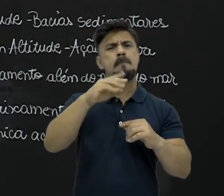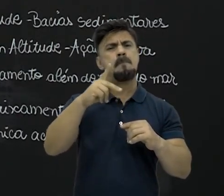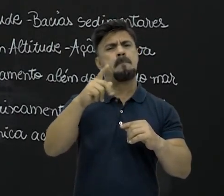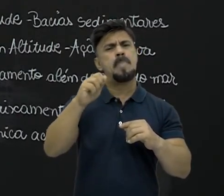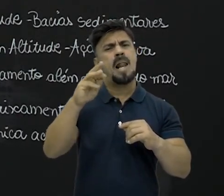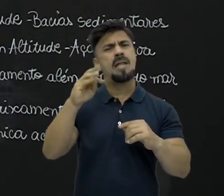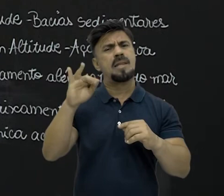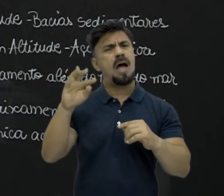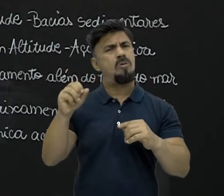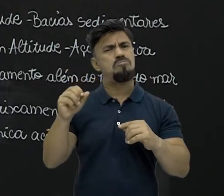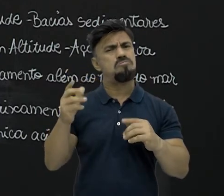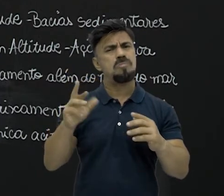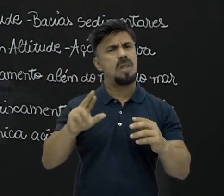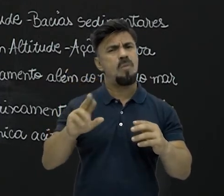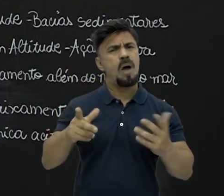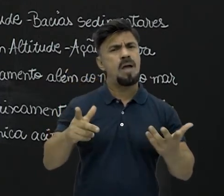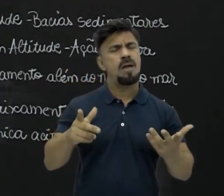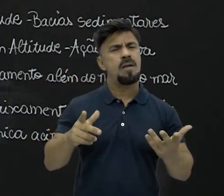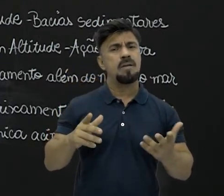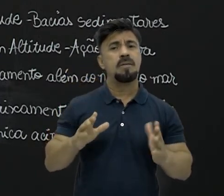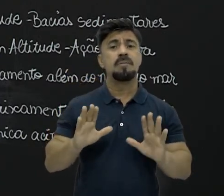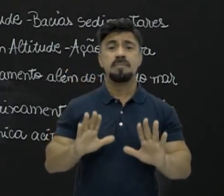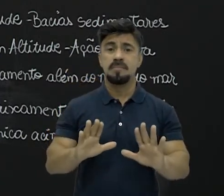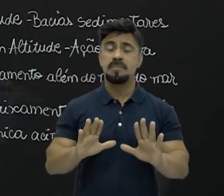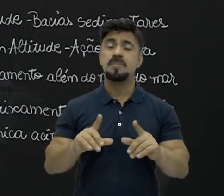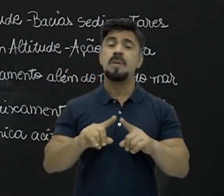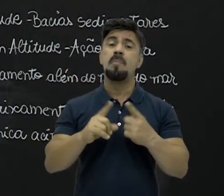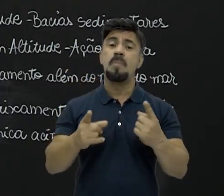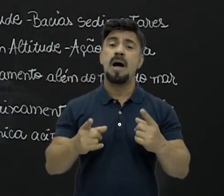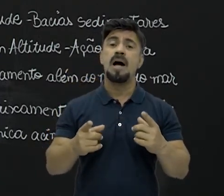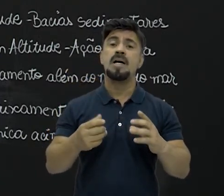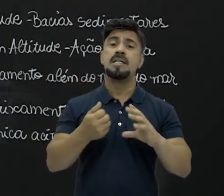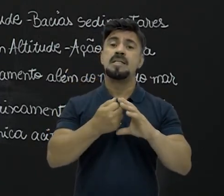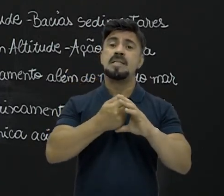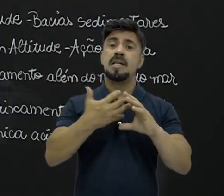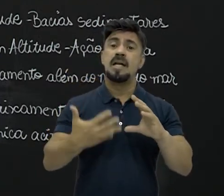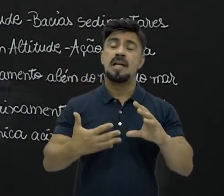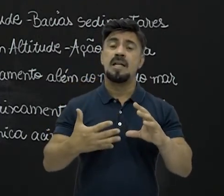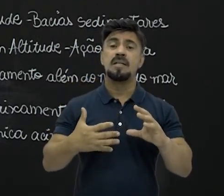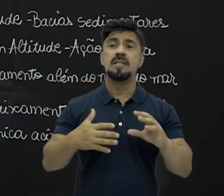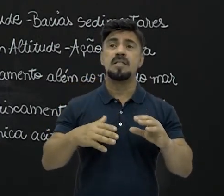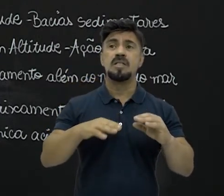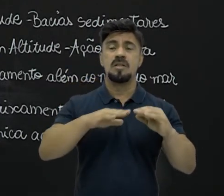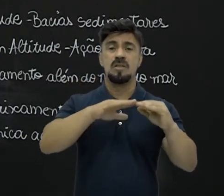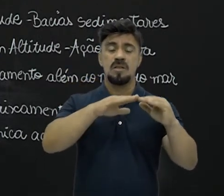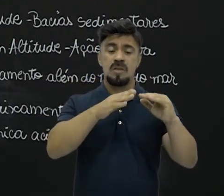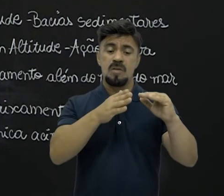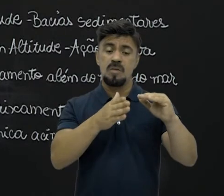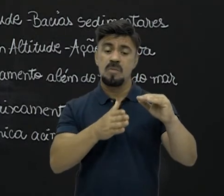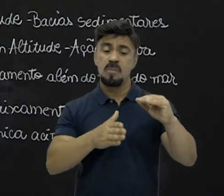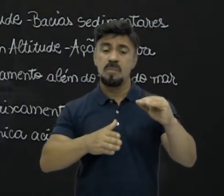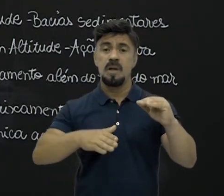É, mas ela é classificada como um